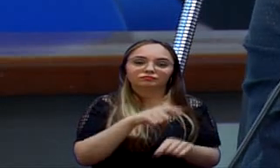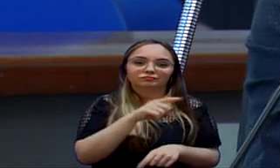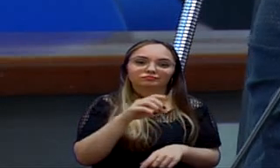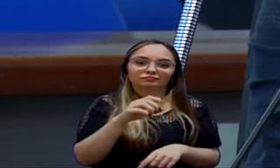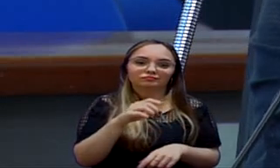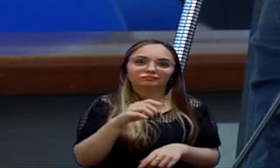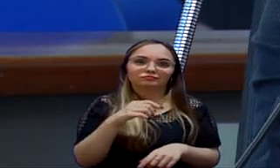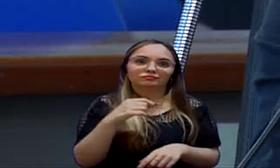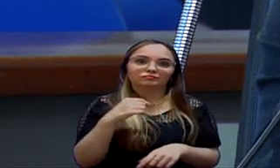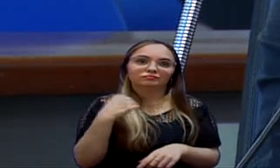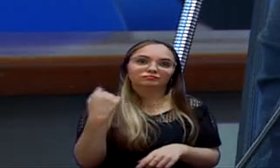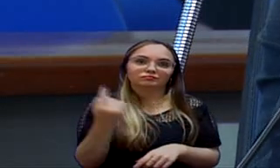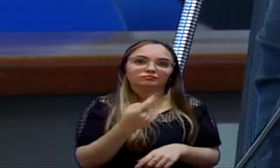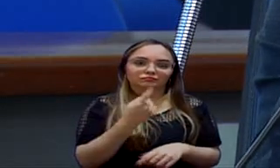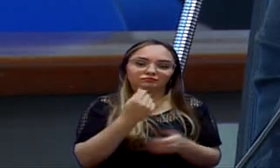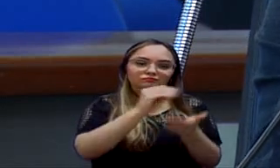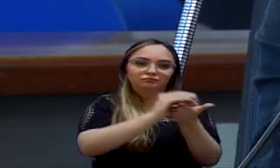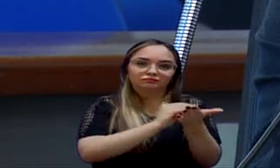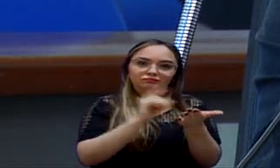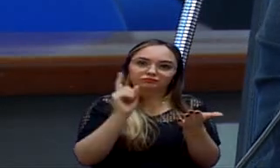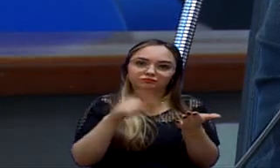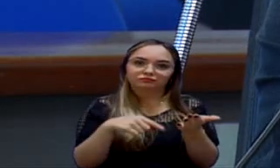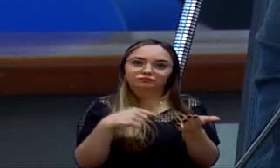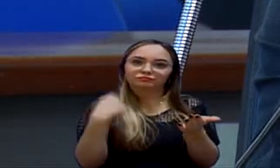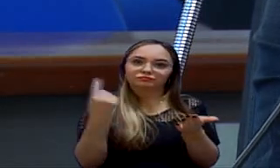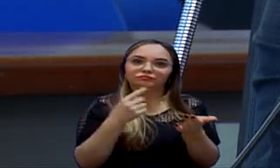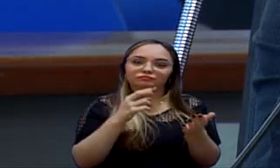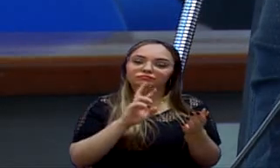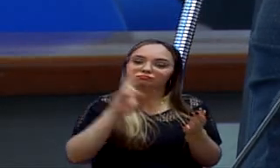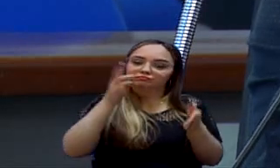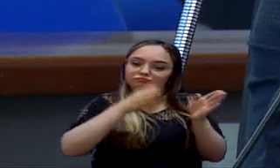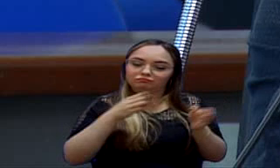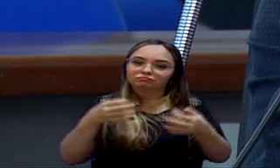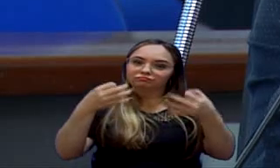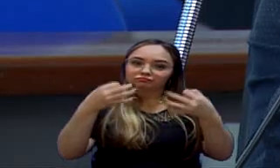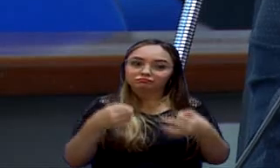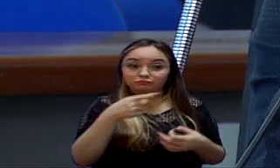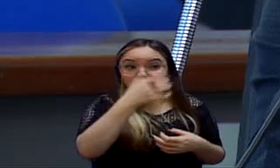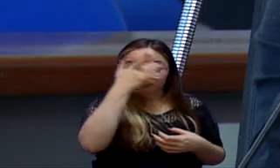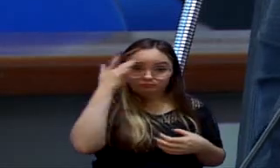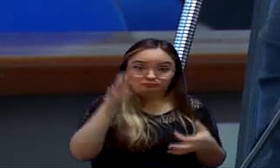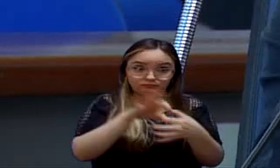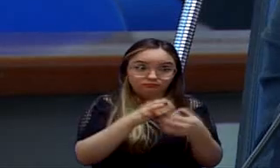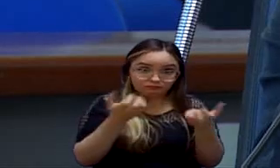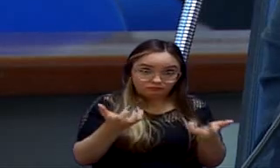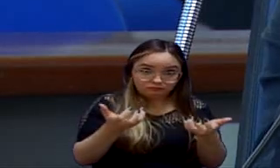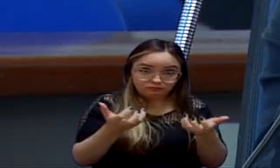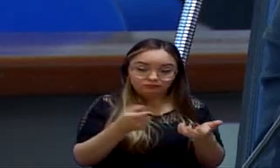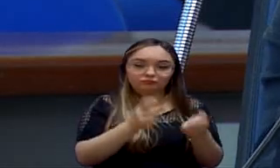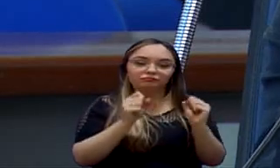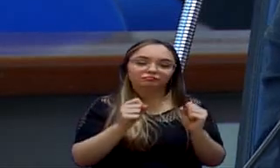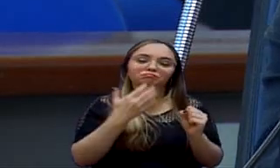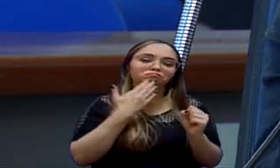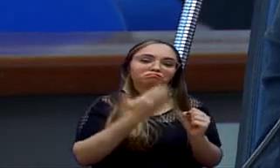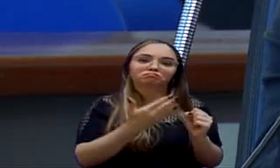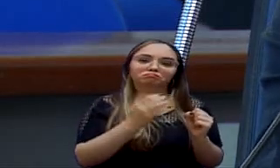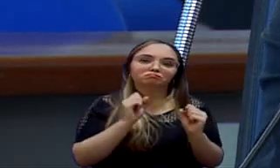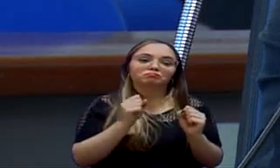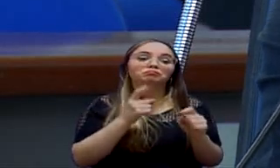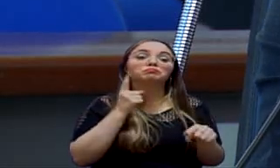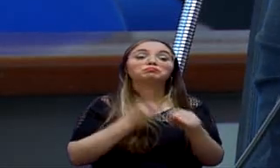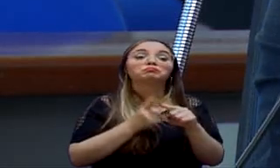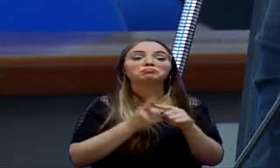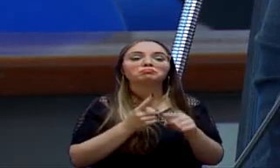porque todo nosso credenciamento é uma liberalidade profissional ele aceita participar e a qualquer momento ele pode pedir ele não precisa